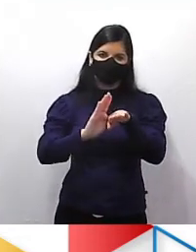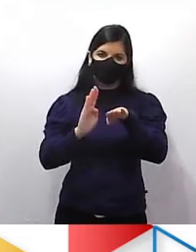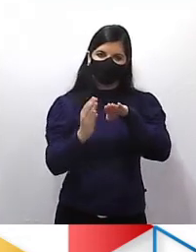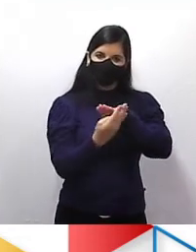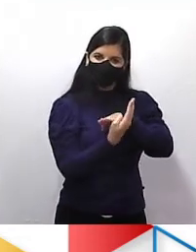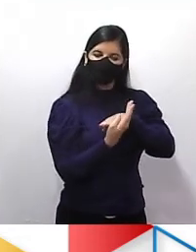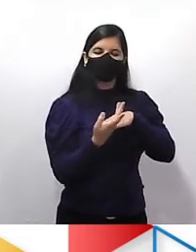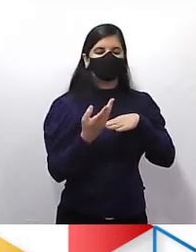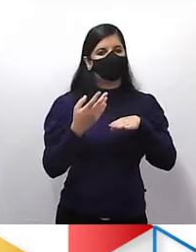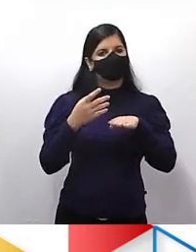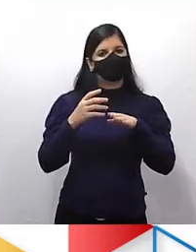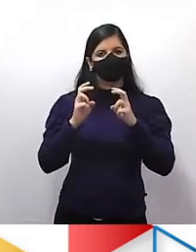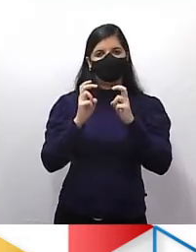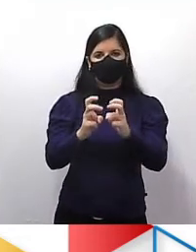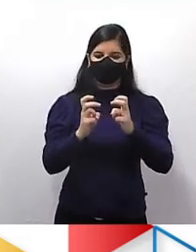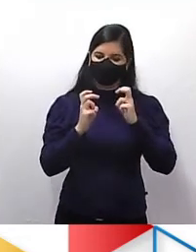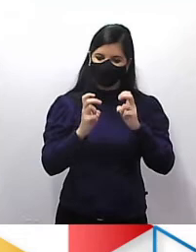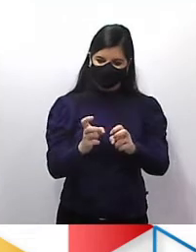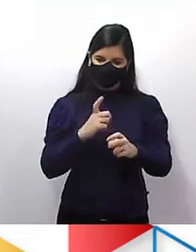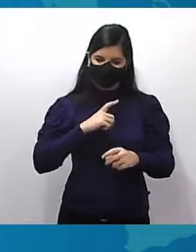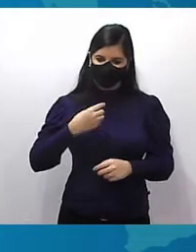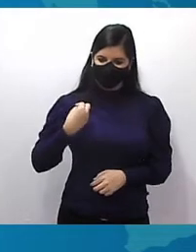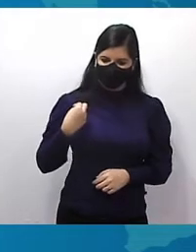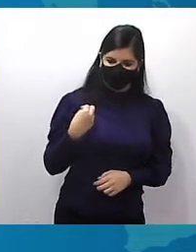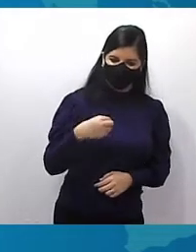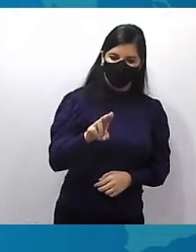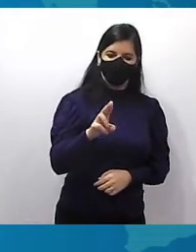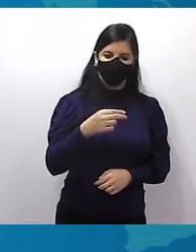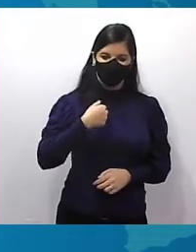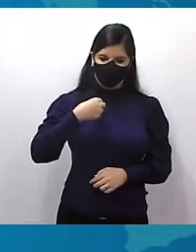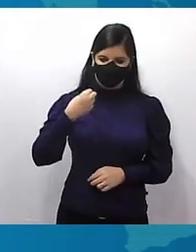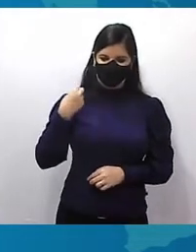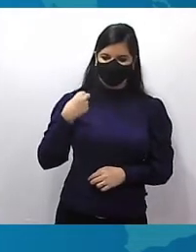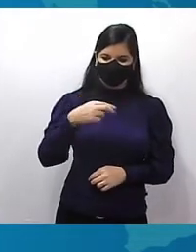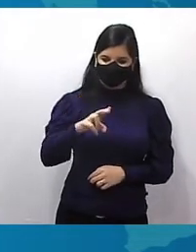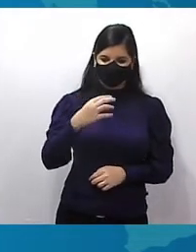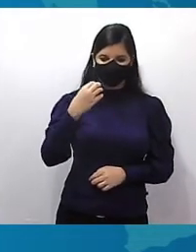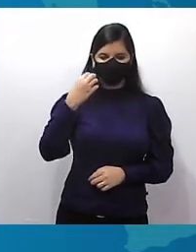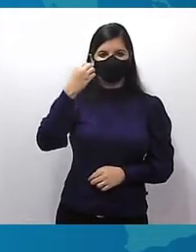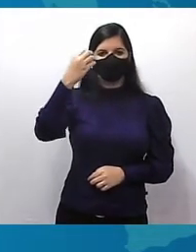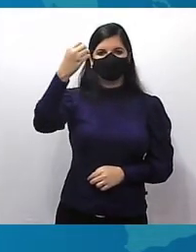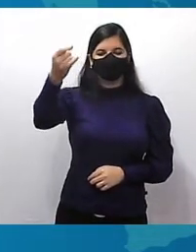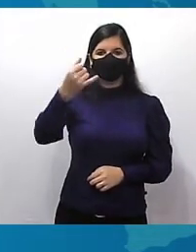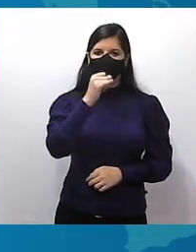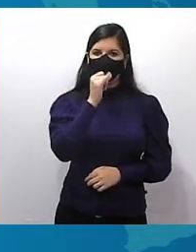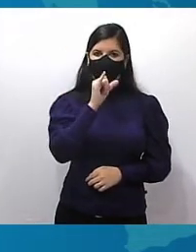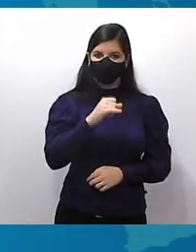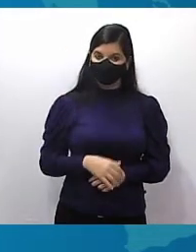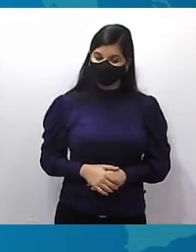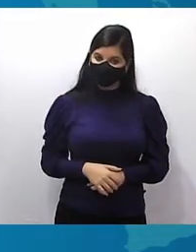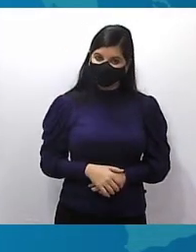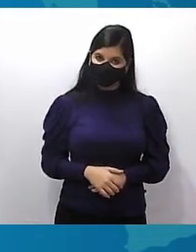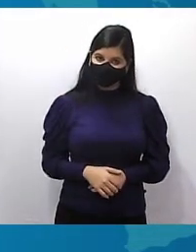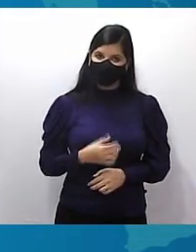metrô. Então tem aí embaixo, I'm going to travel to Italy. Eu vou viajar para a Itália. Então você já vai viajar, já